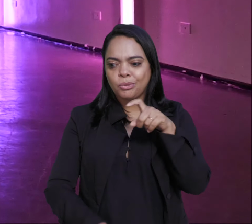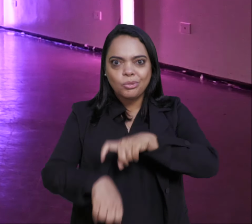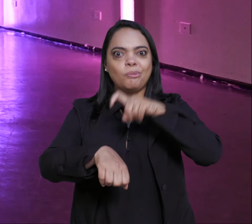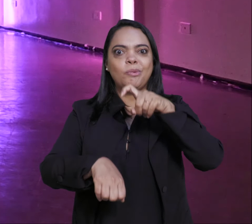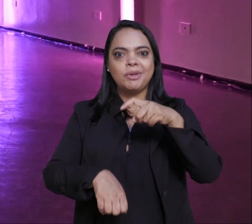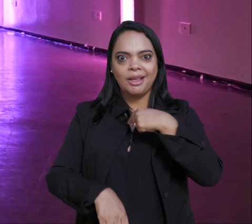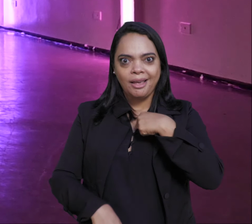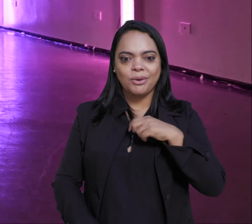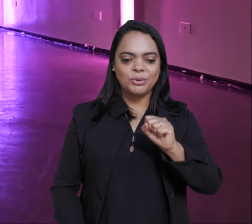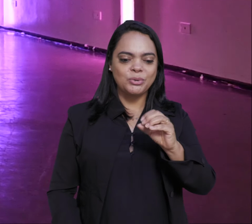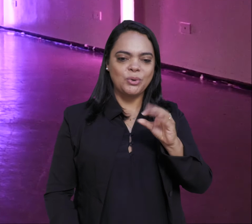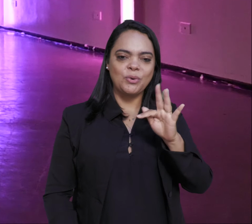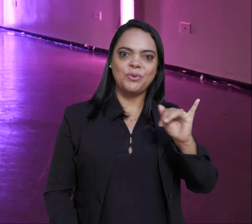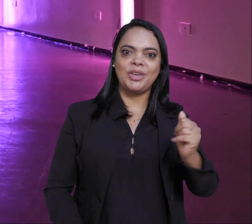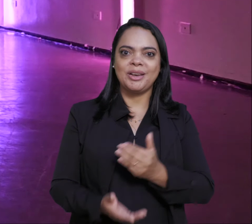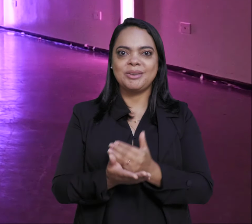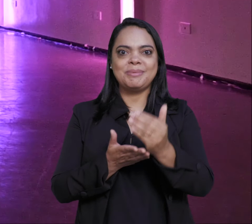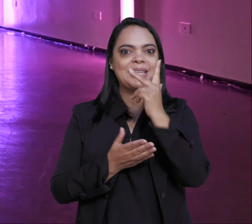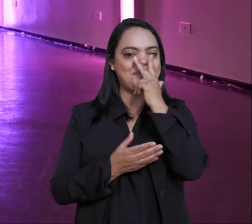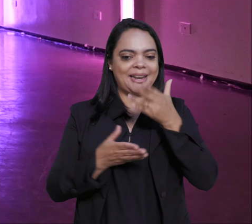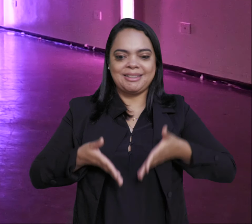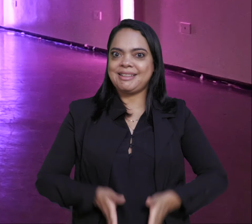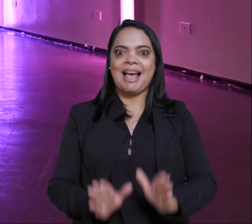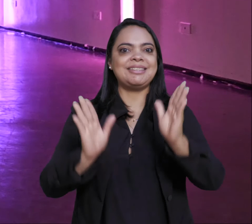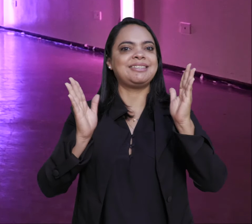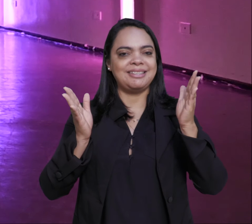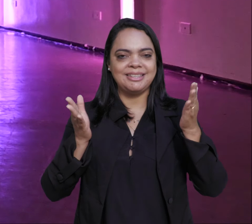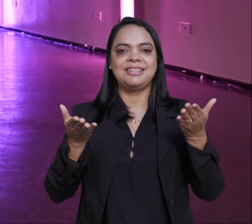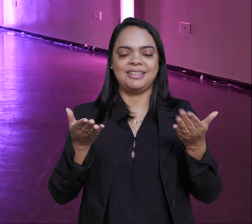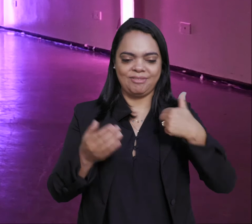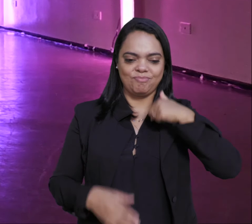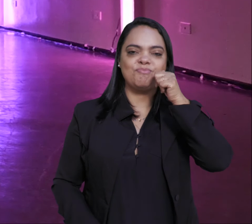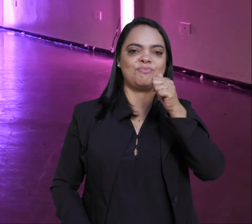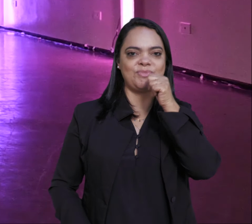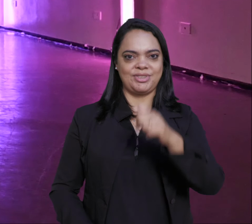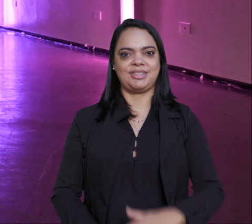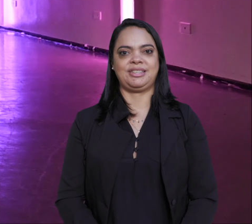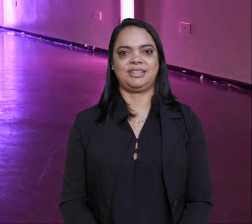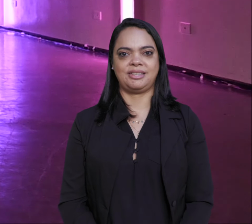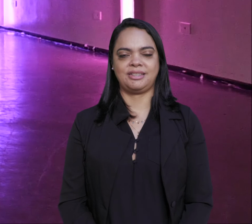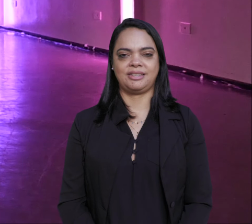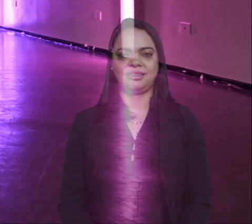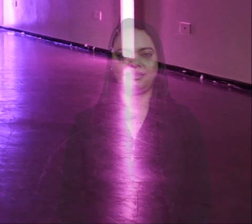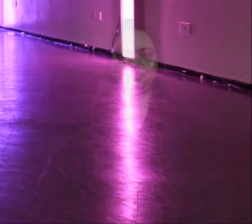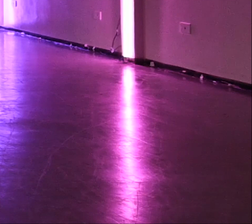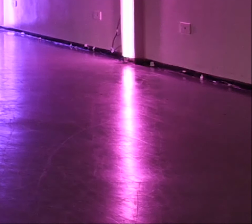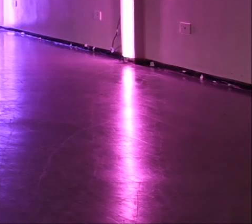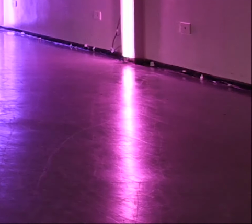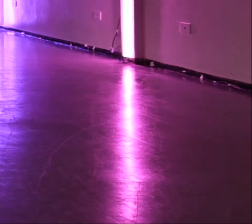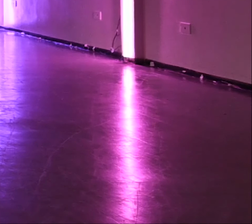quando eu, enquanto Sofia, venho ao mundo. Naquele momento eu nasci enquanto uma mulher. Quando você